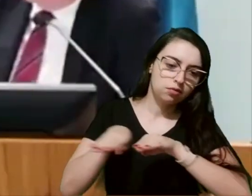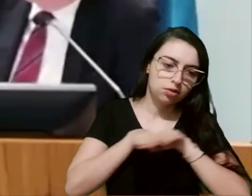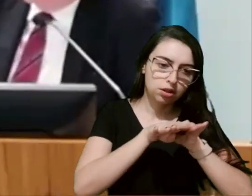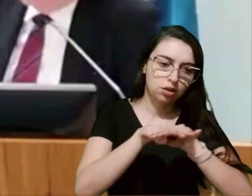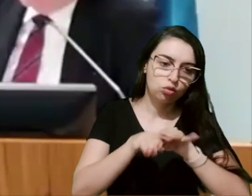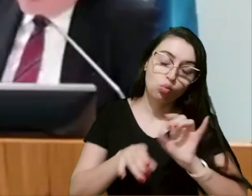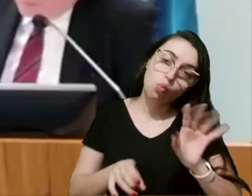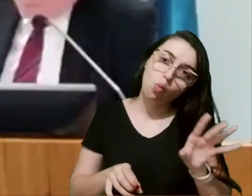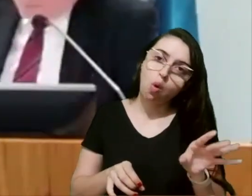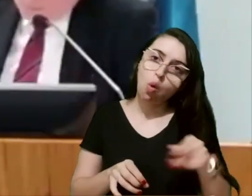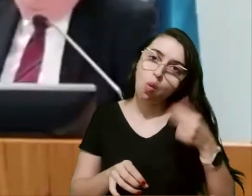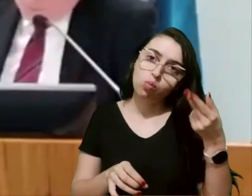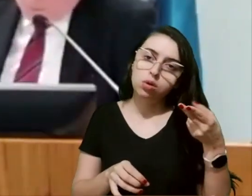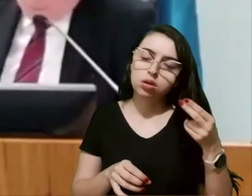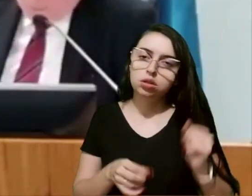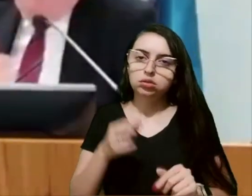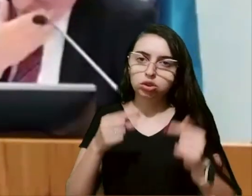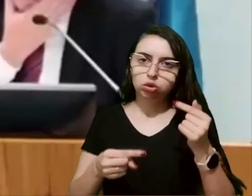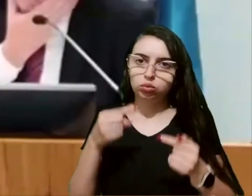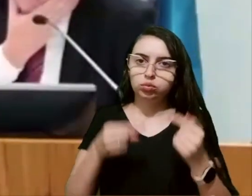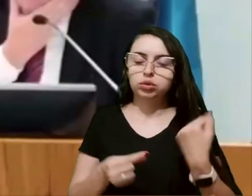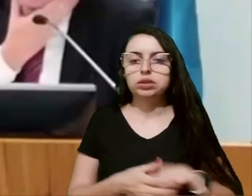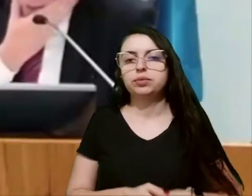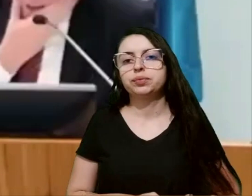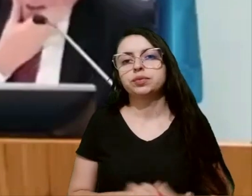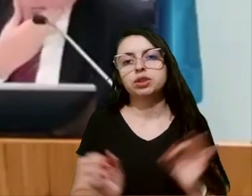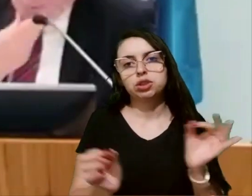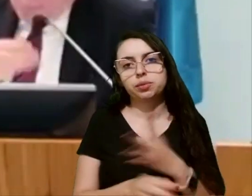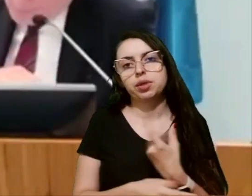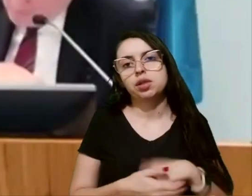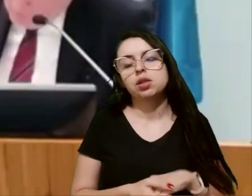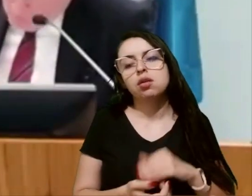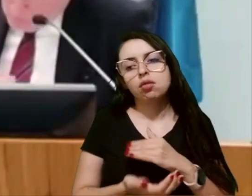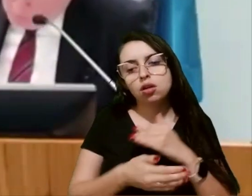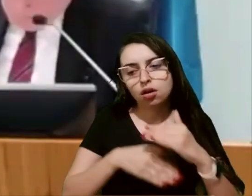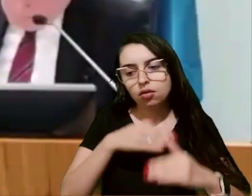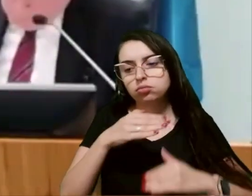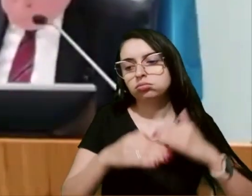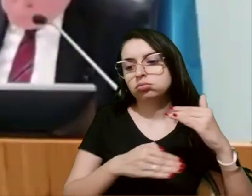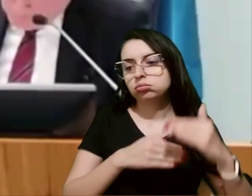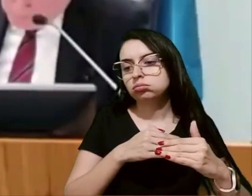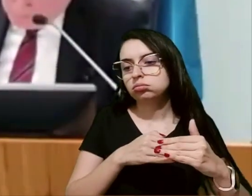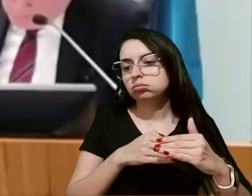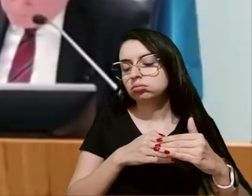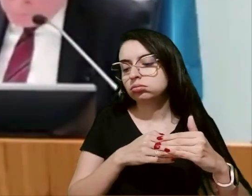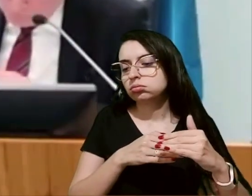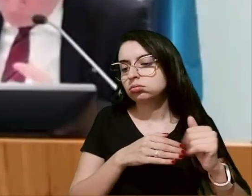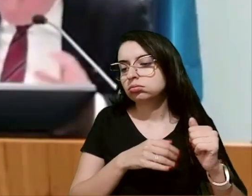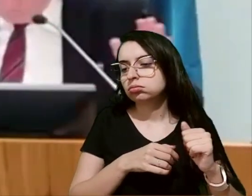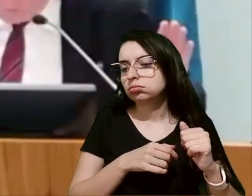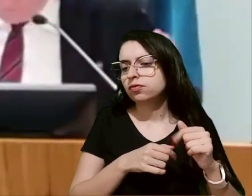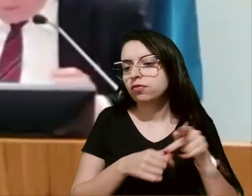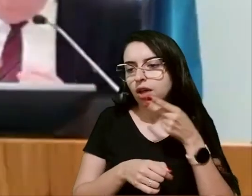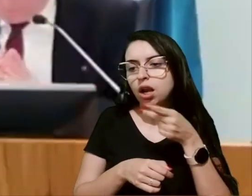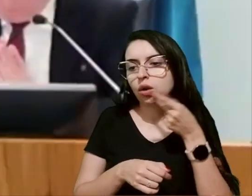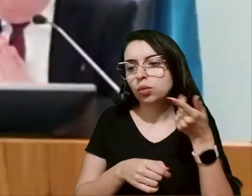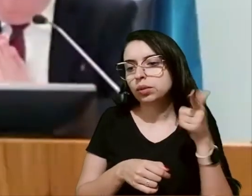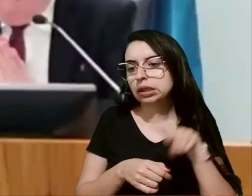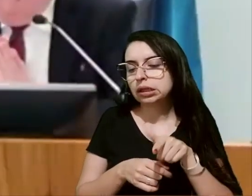evitar a judicialização do conflito. Mas, assim, ao longo quando o senhor falou